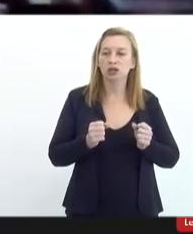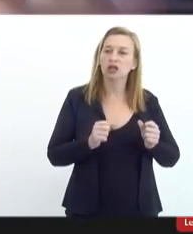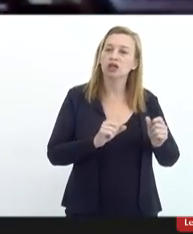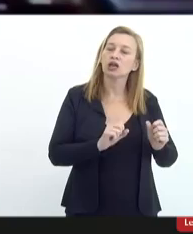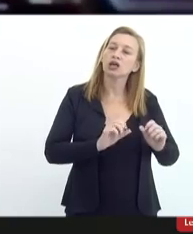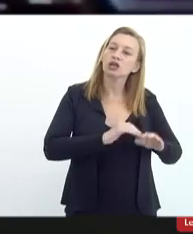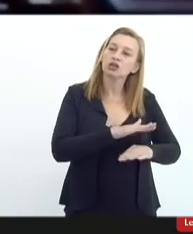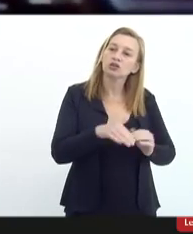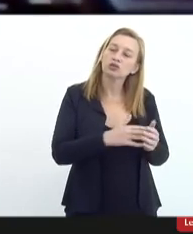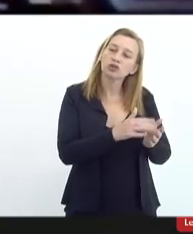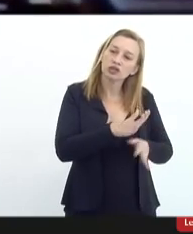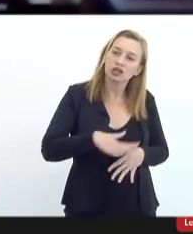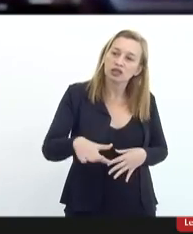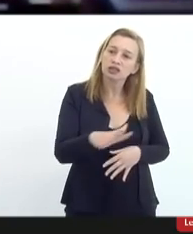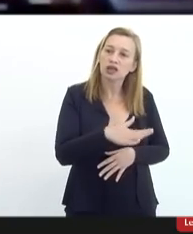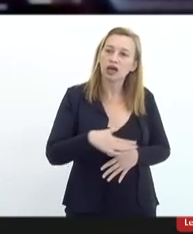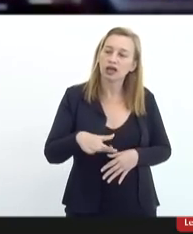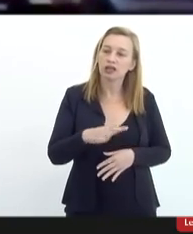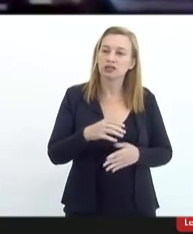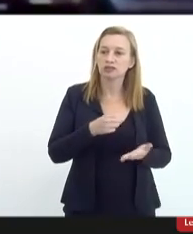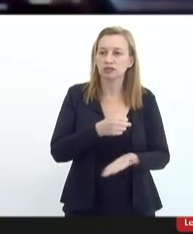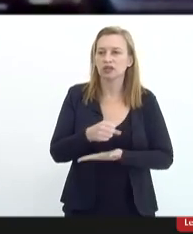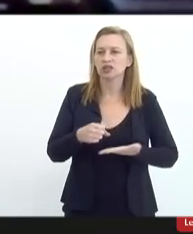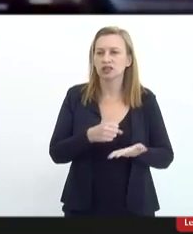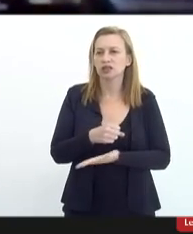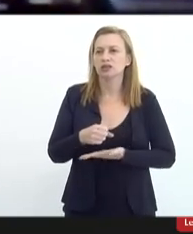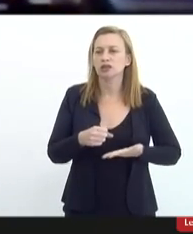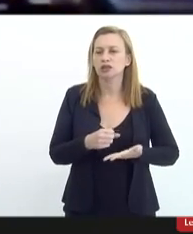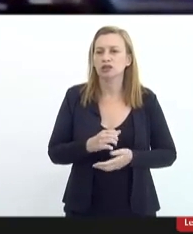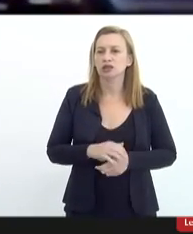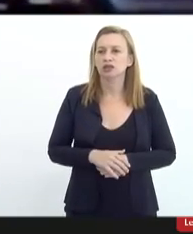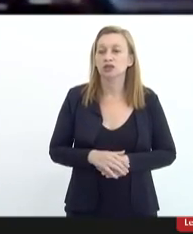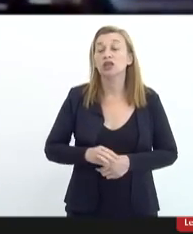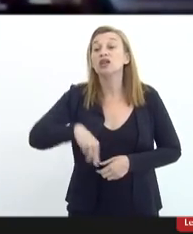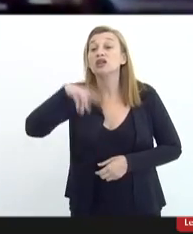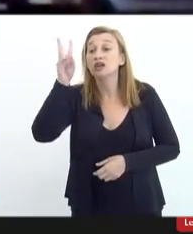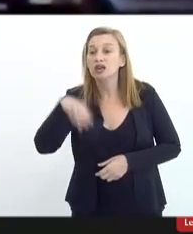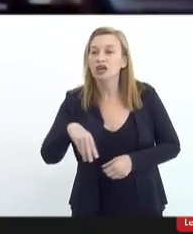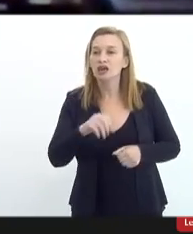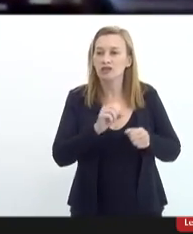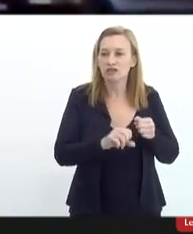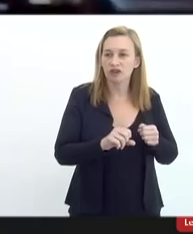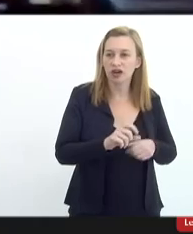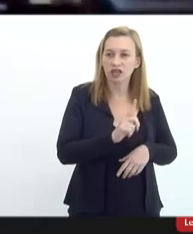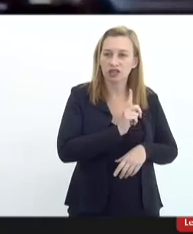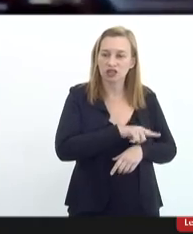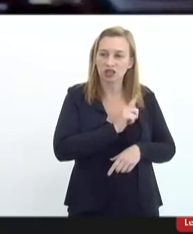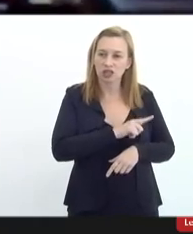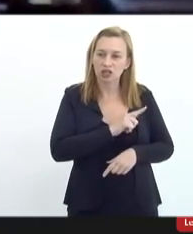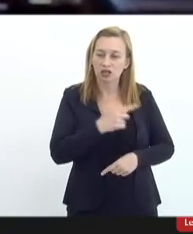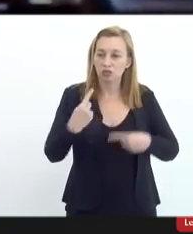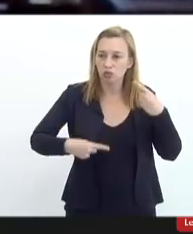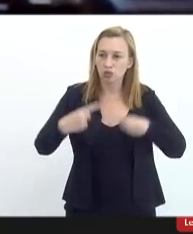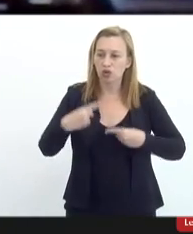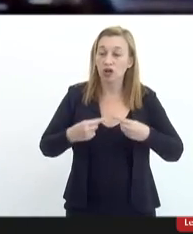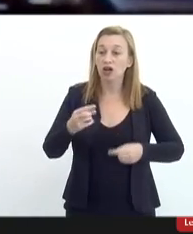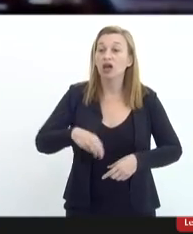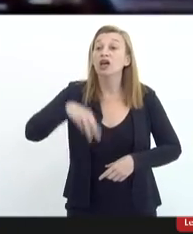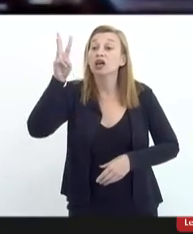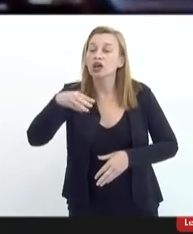e, basicamente, com quem faz a gerência política, quem